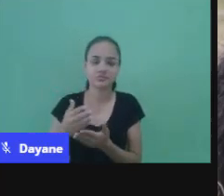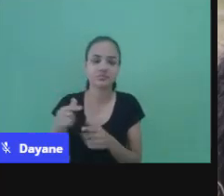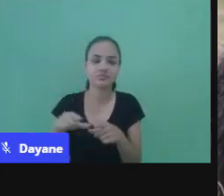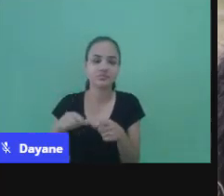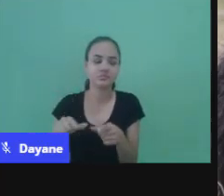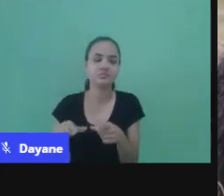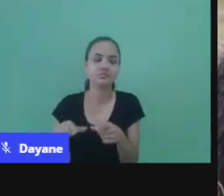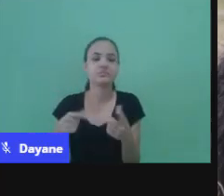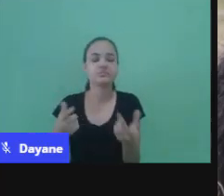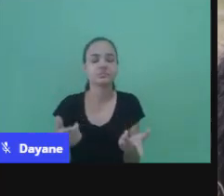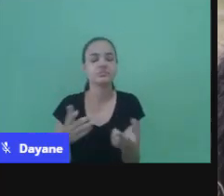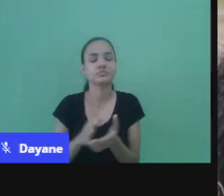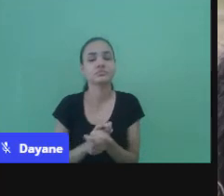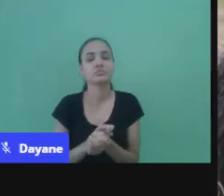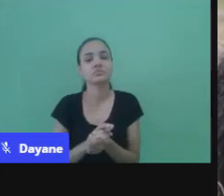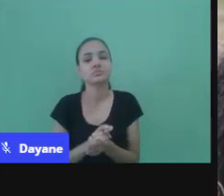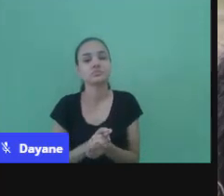mais